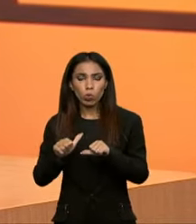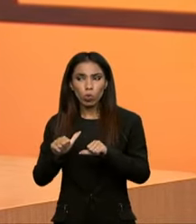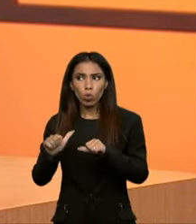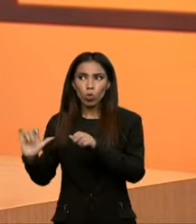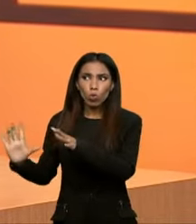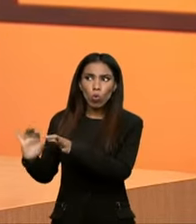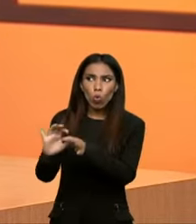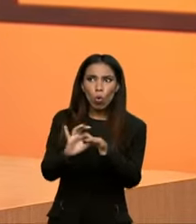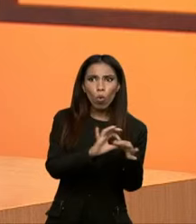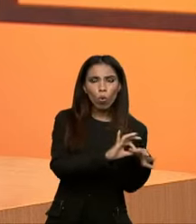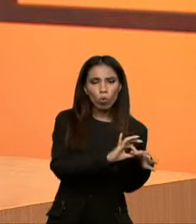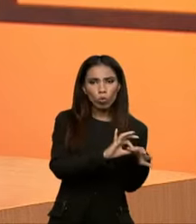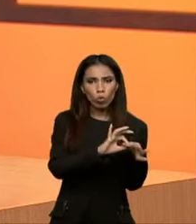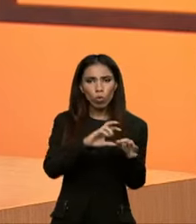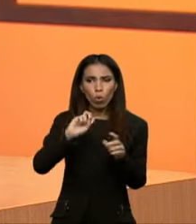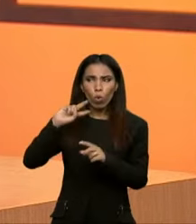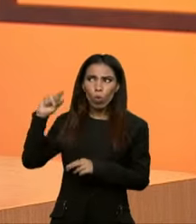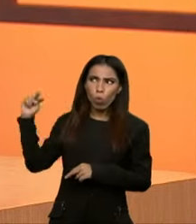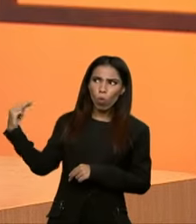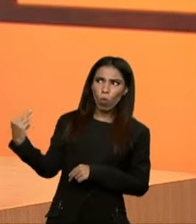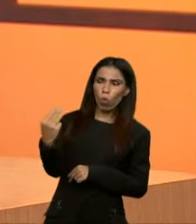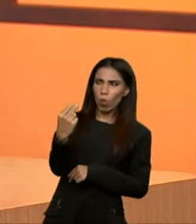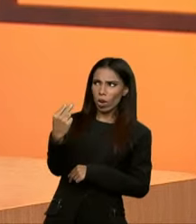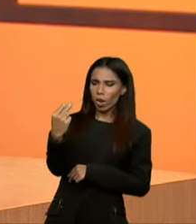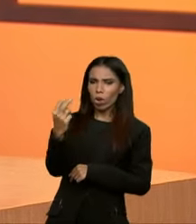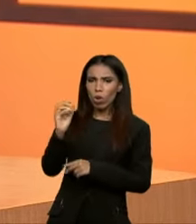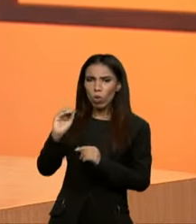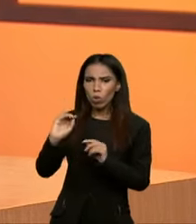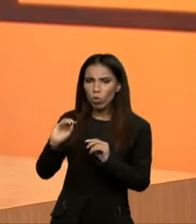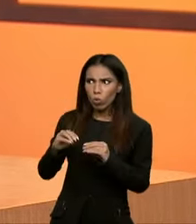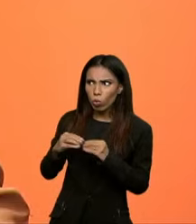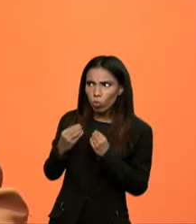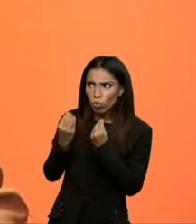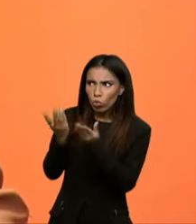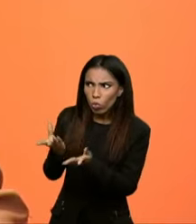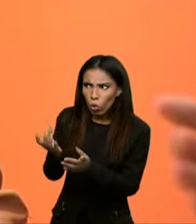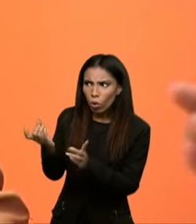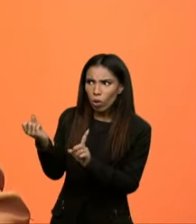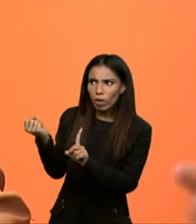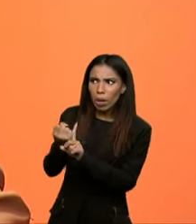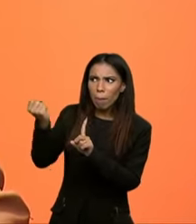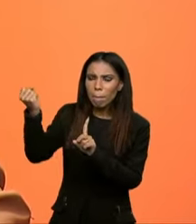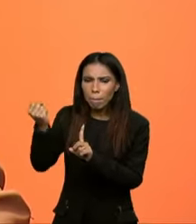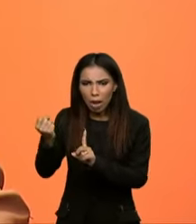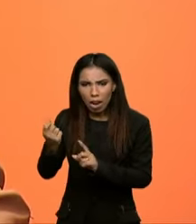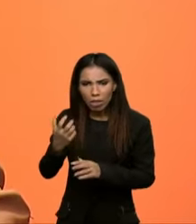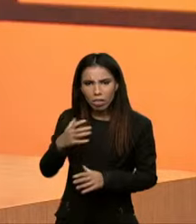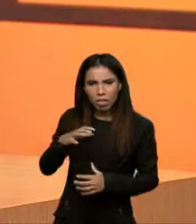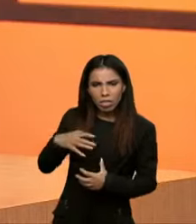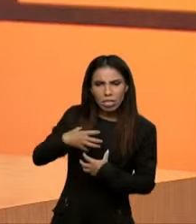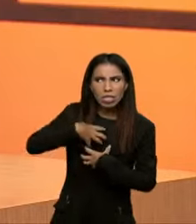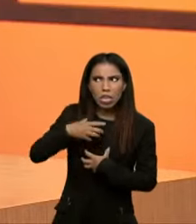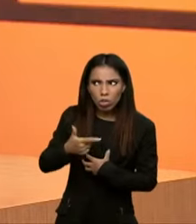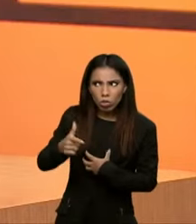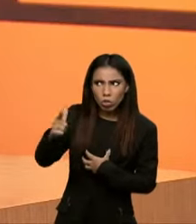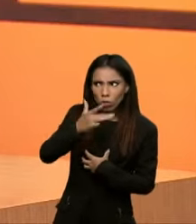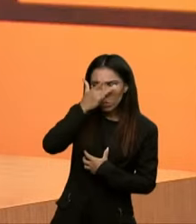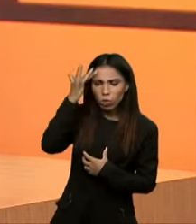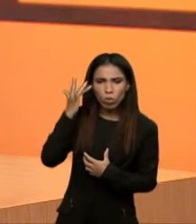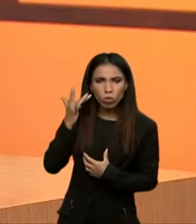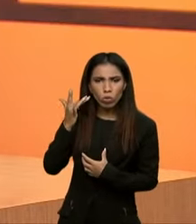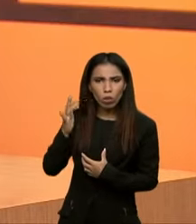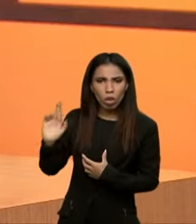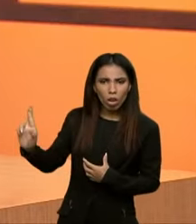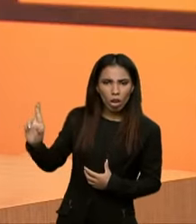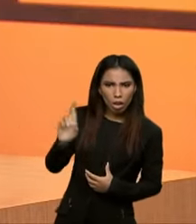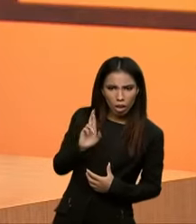contexto, o olhar Sim. do outro, o que eu causo no outro, o que eu afeto no outro. Isso que faz eu ser quem eu sou, a resposta que o outro me